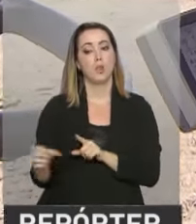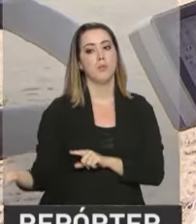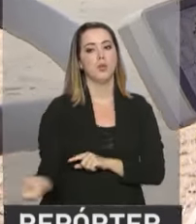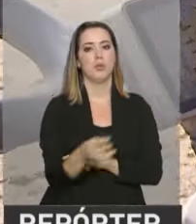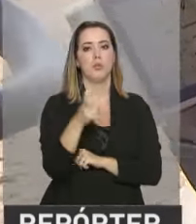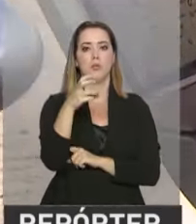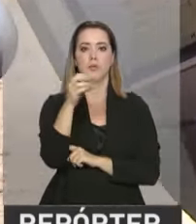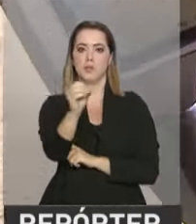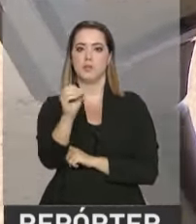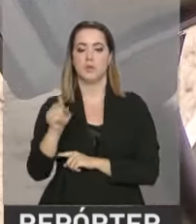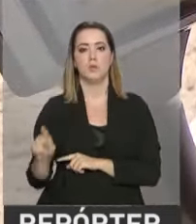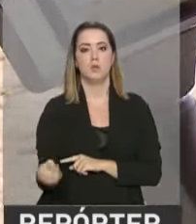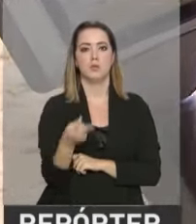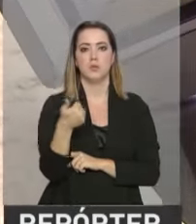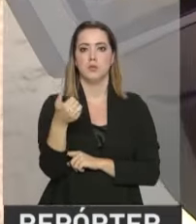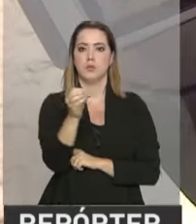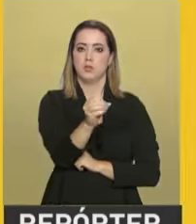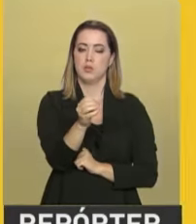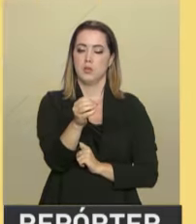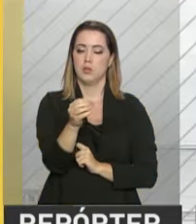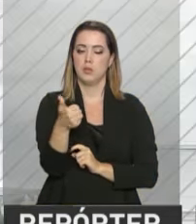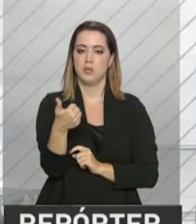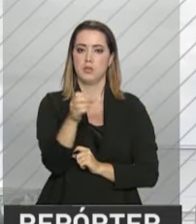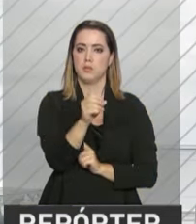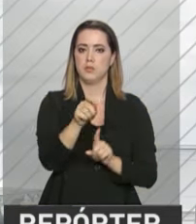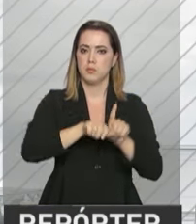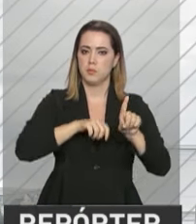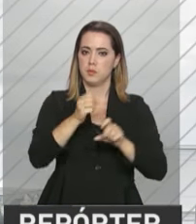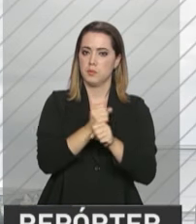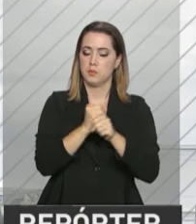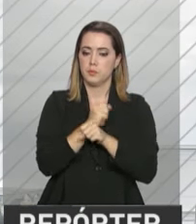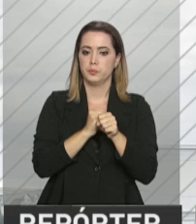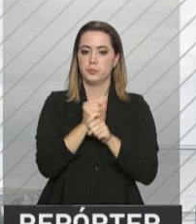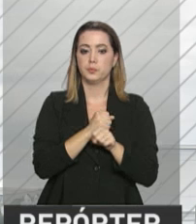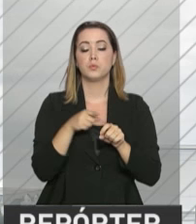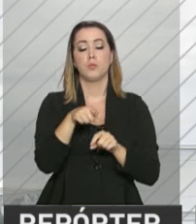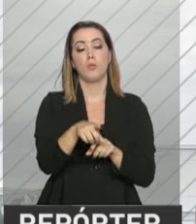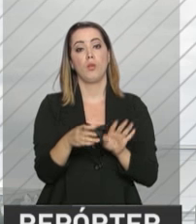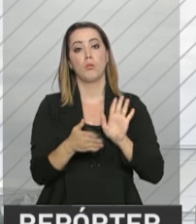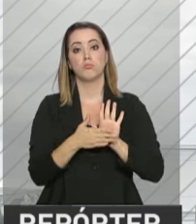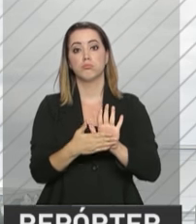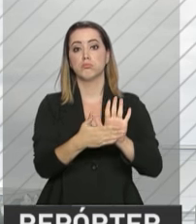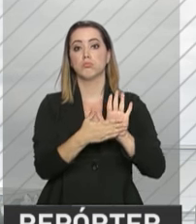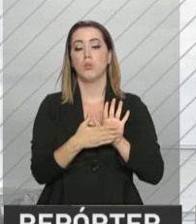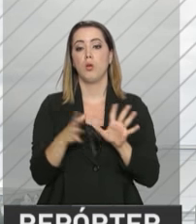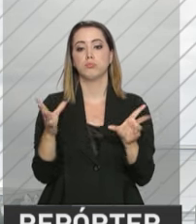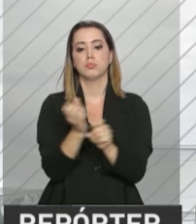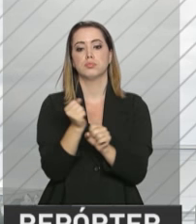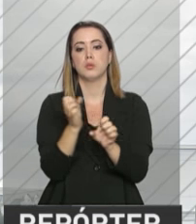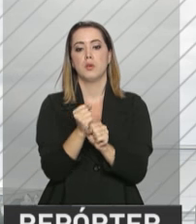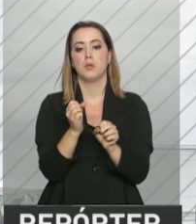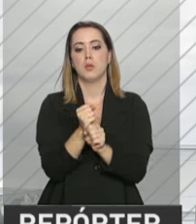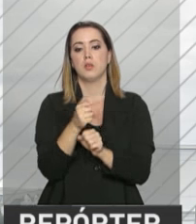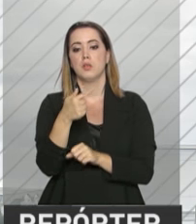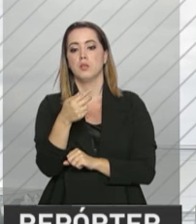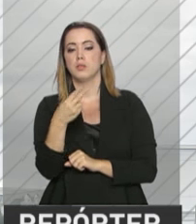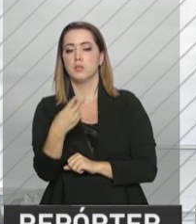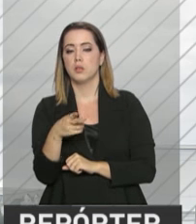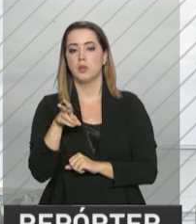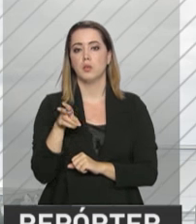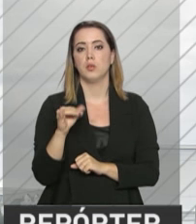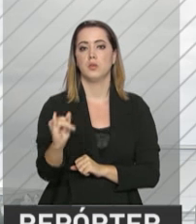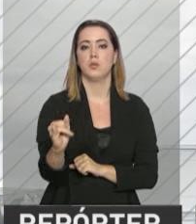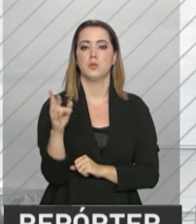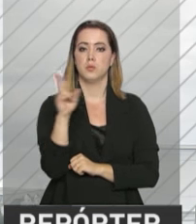vagas de emprego nos primeiros 10 meses do ano no cenário externo o setor deverá garantir um saldo de 72 bilhões meio de